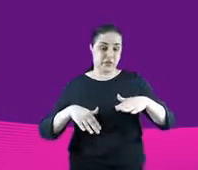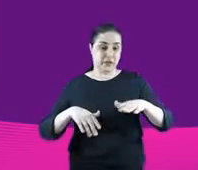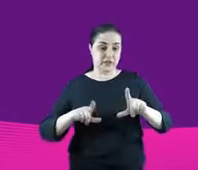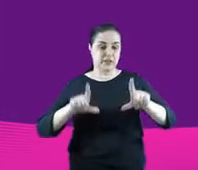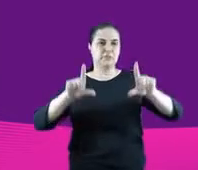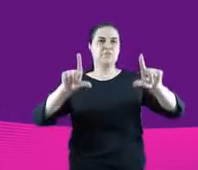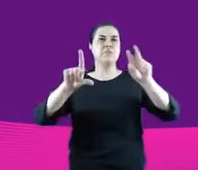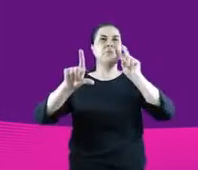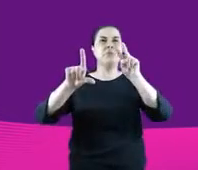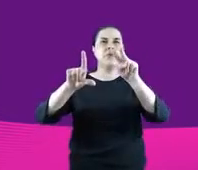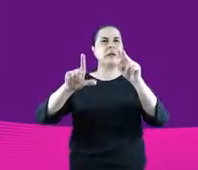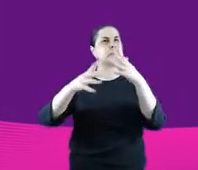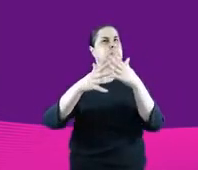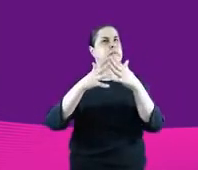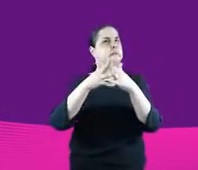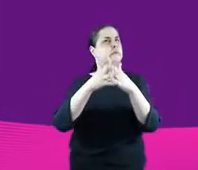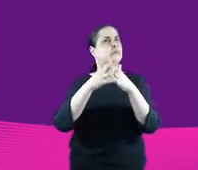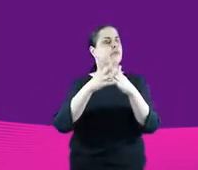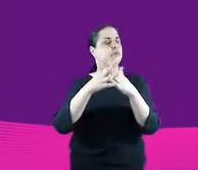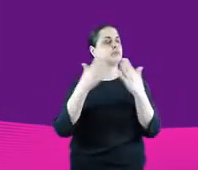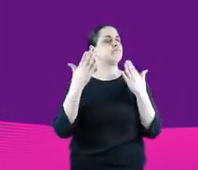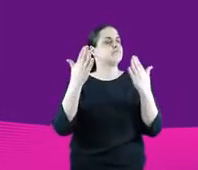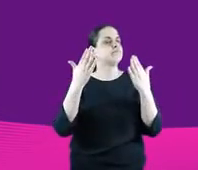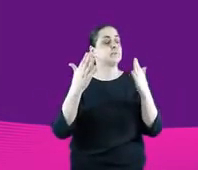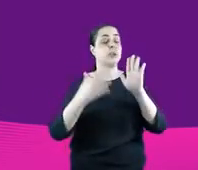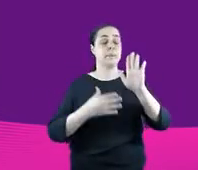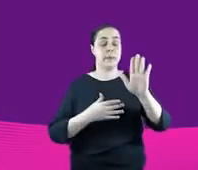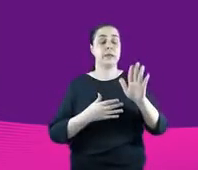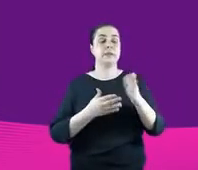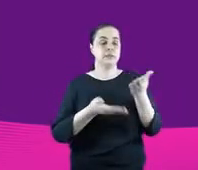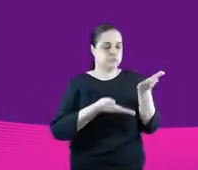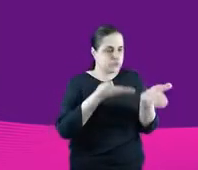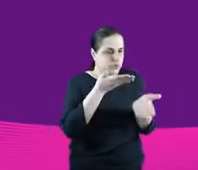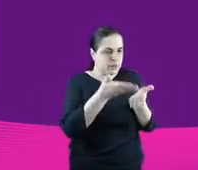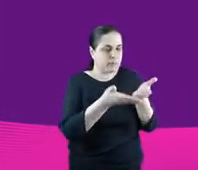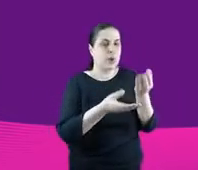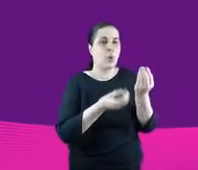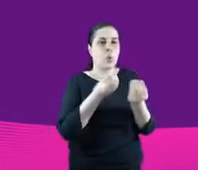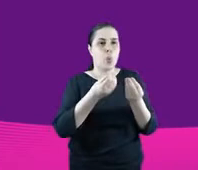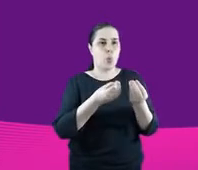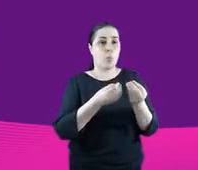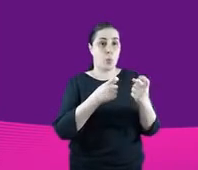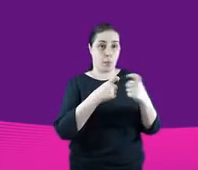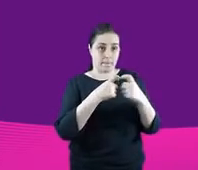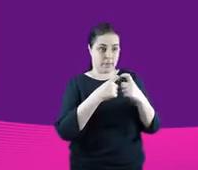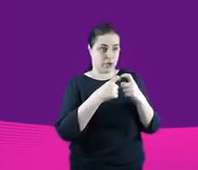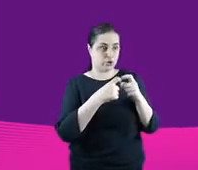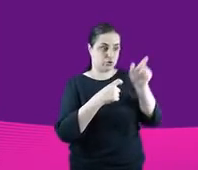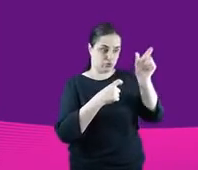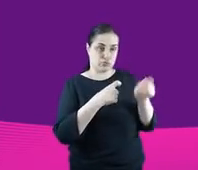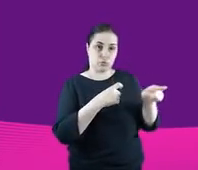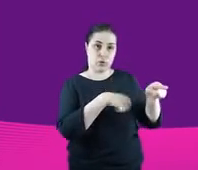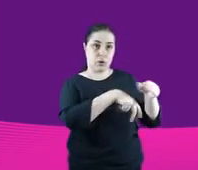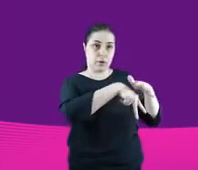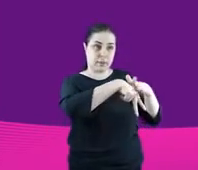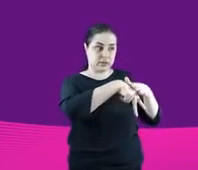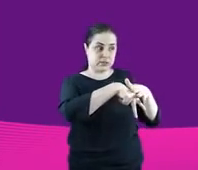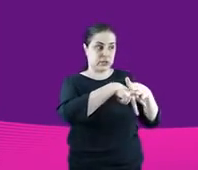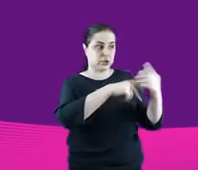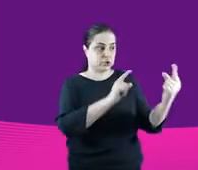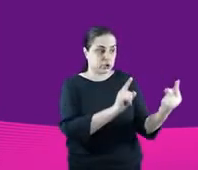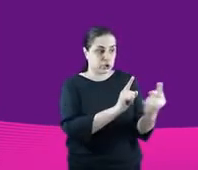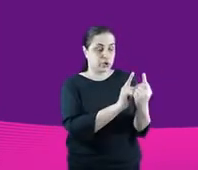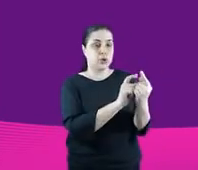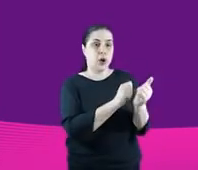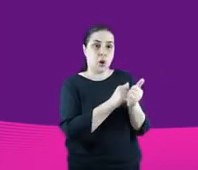terapia sistêmica, o médico que vai acompanhar essa paciente, que não é um oncologista, ele tem que estar familiarizado